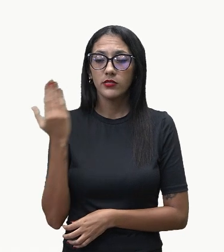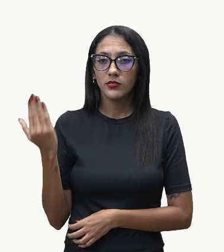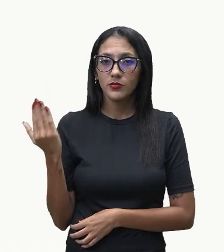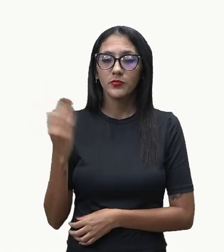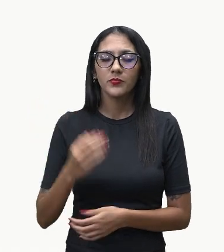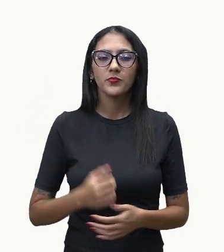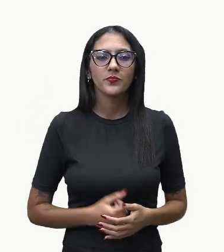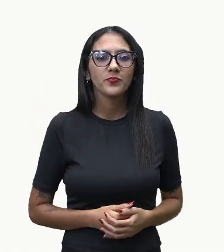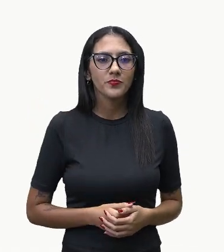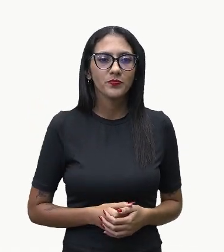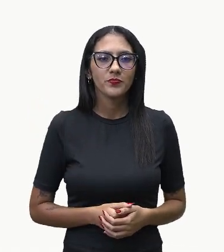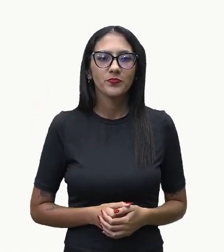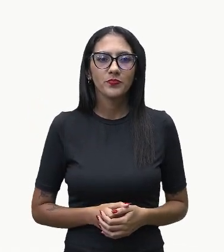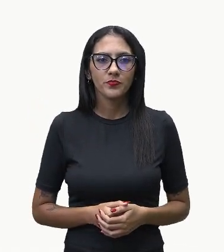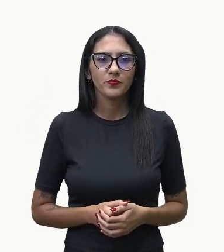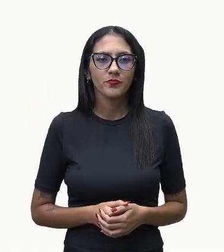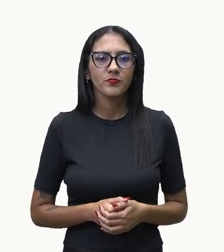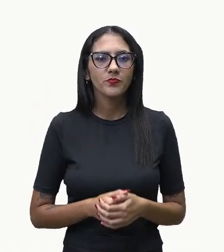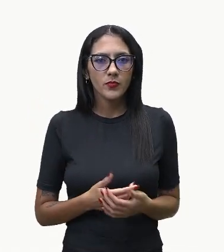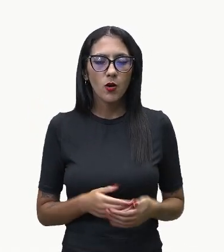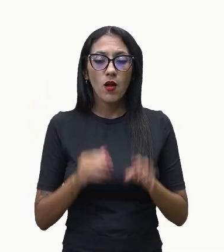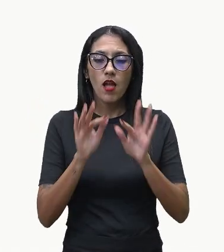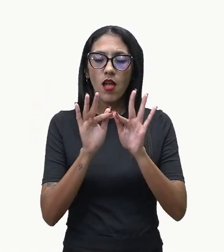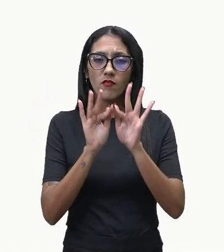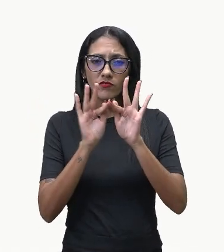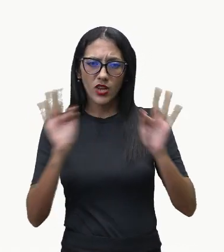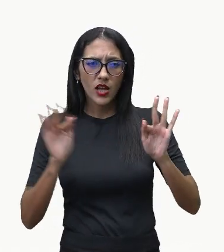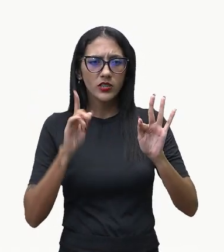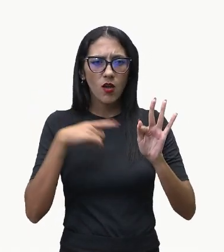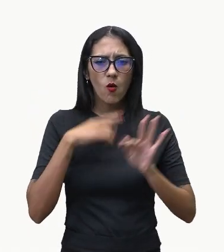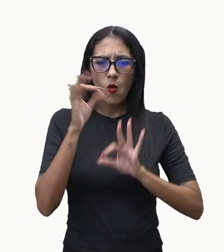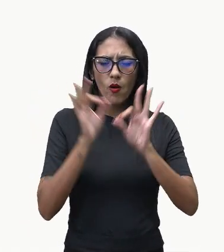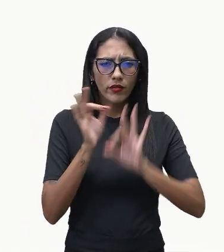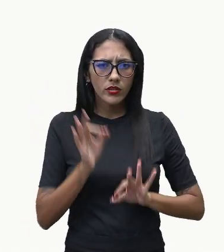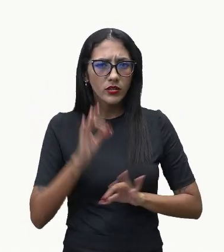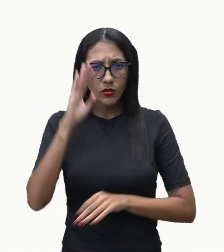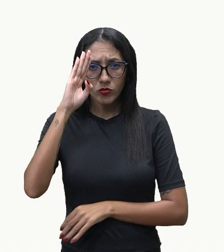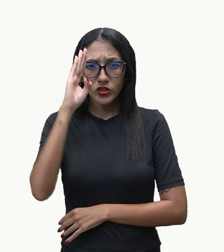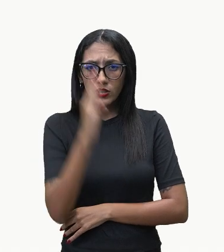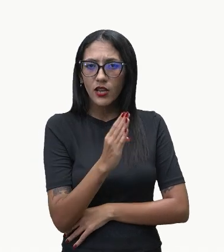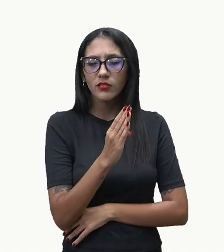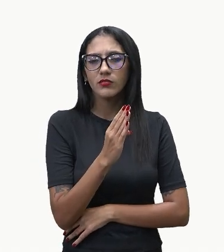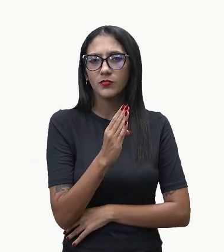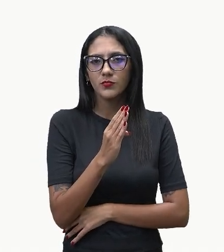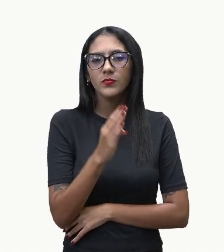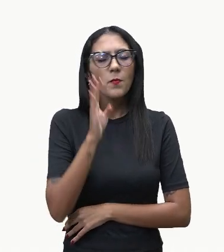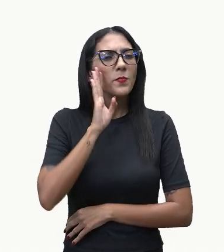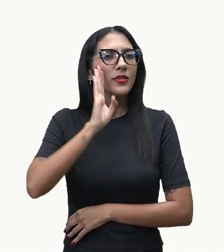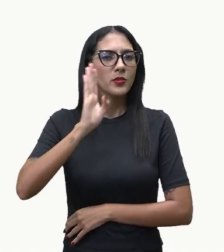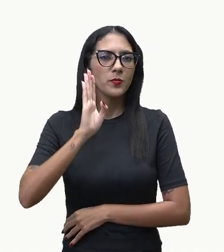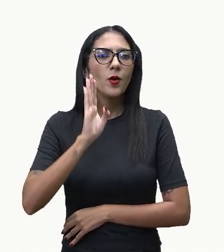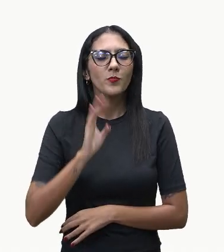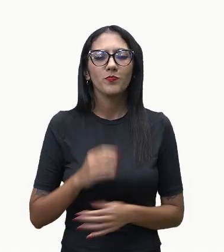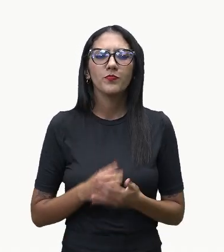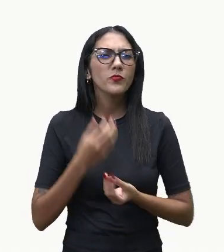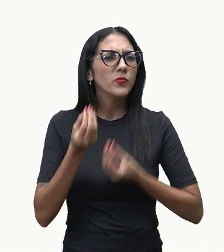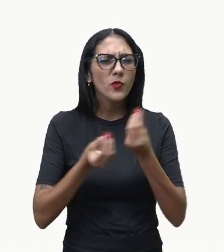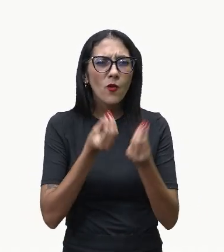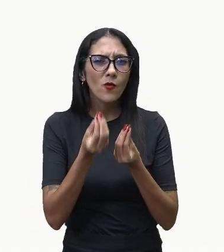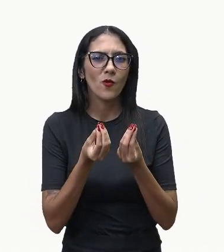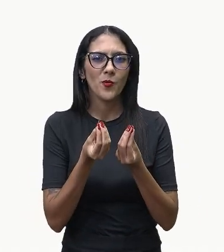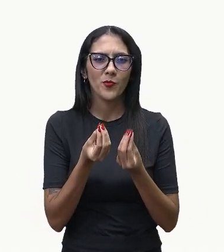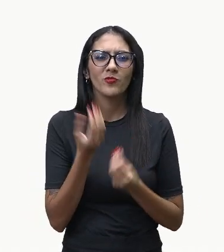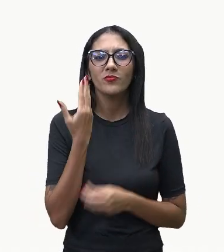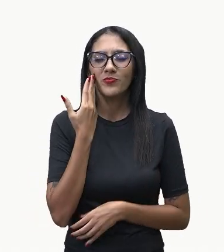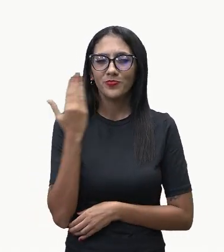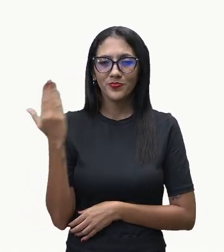que é o que nós chamamos de ordem direta, ou então ordem canônica, tá bom? Como é que seria então essa estrutura? Olhem